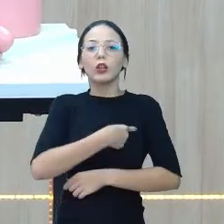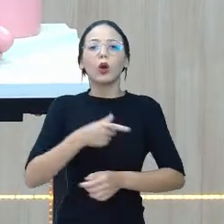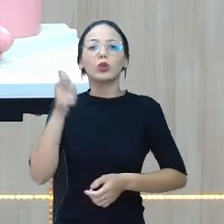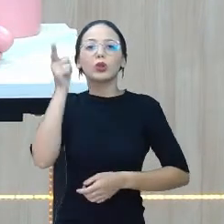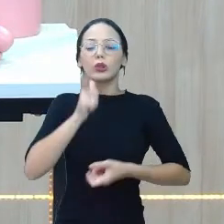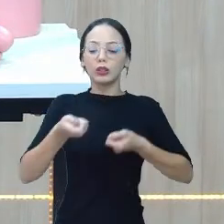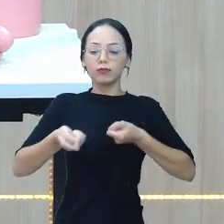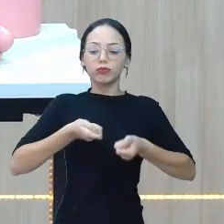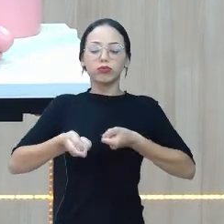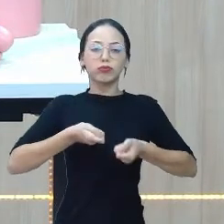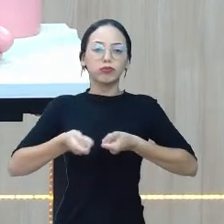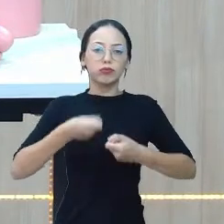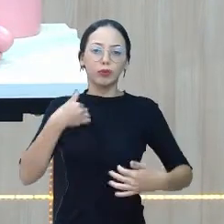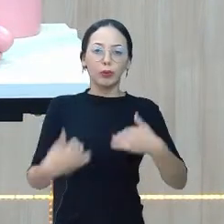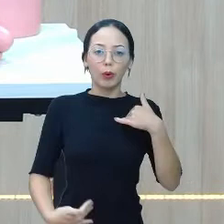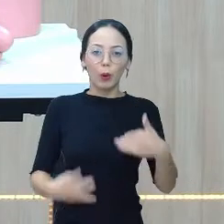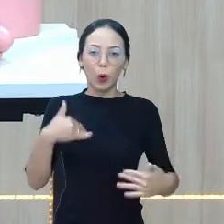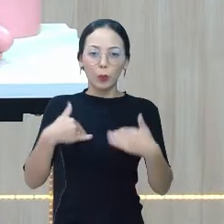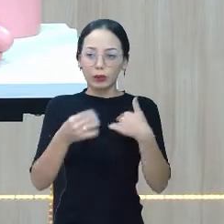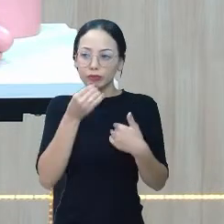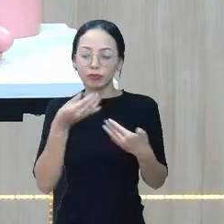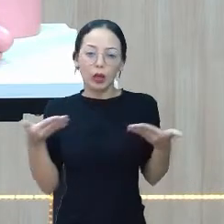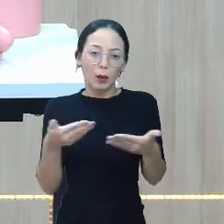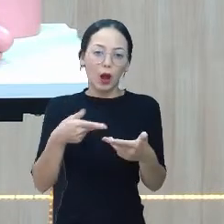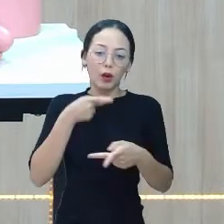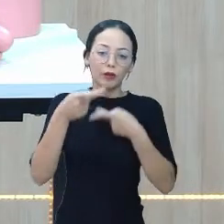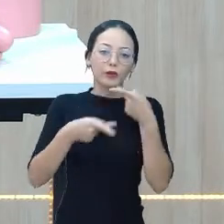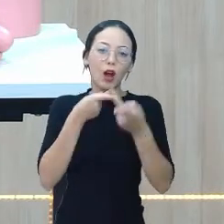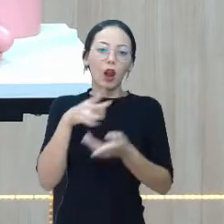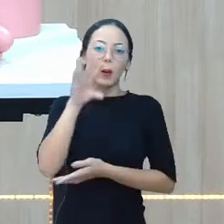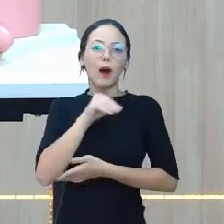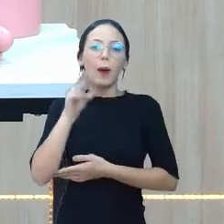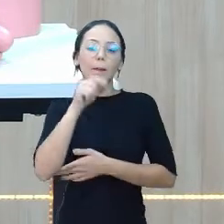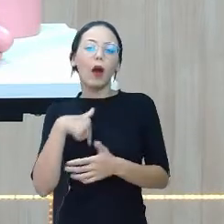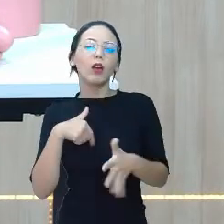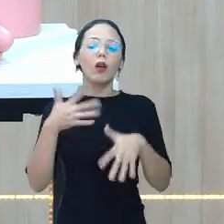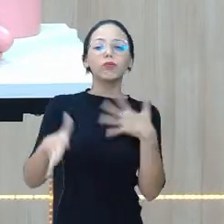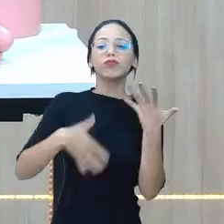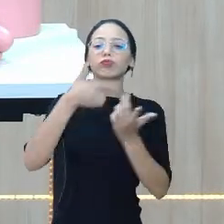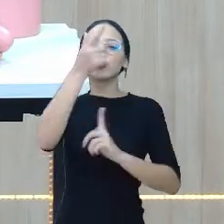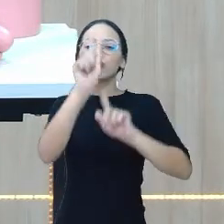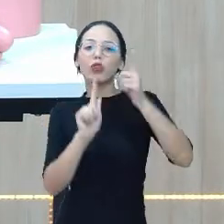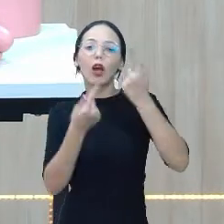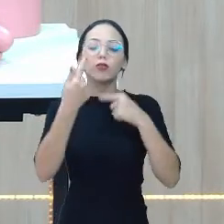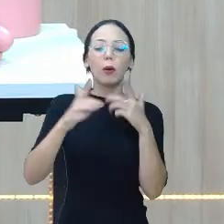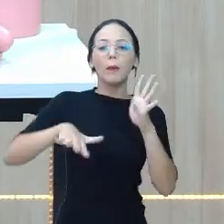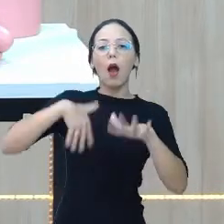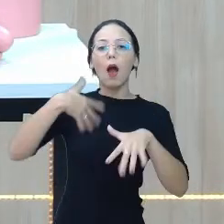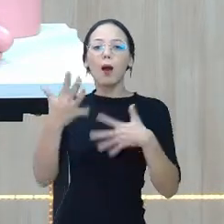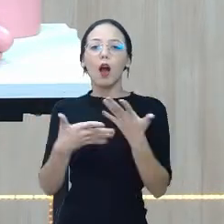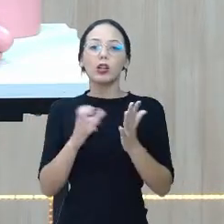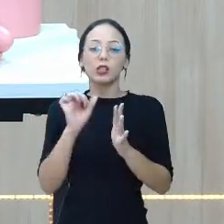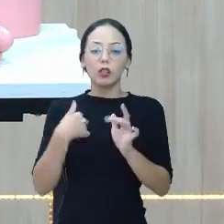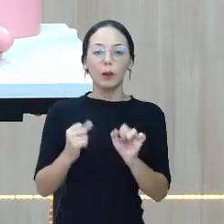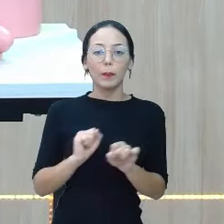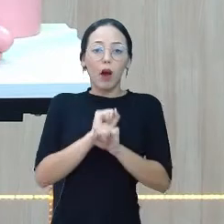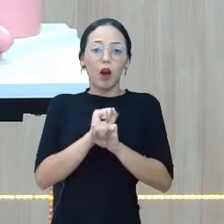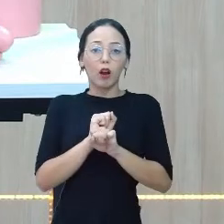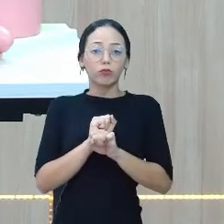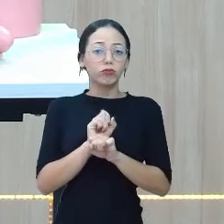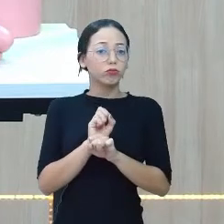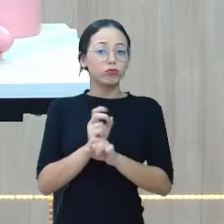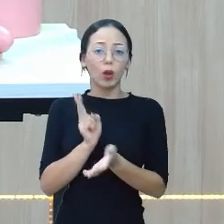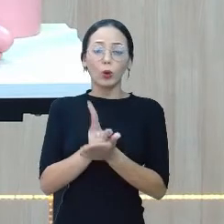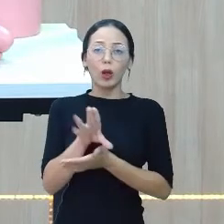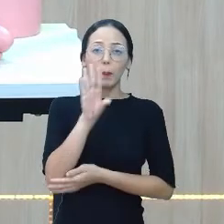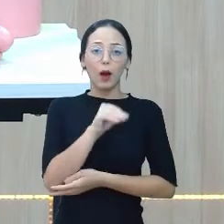coordenar, de controlar. Eu agora estou falando com vocês e estou gesticulando. Se eu quiser parar, eu vou parar e continuar